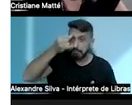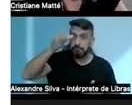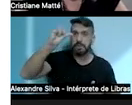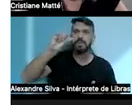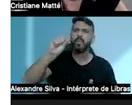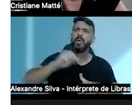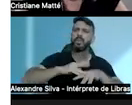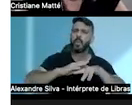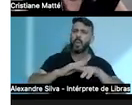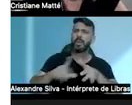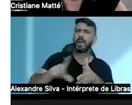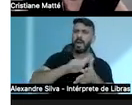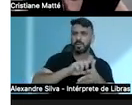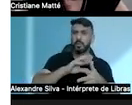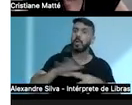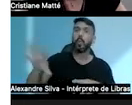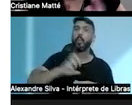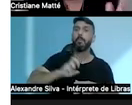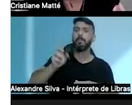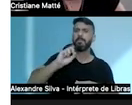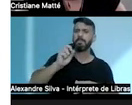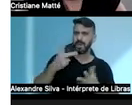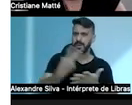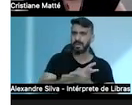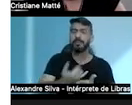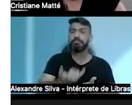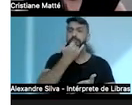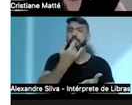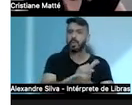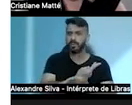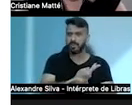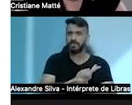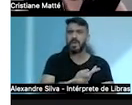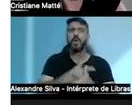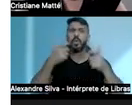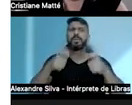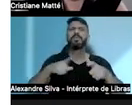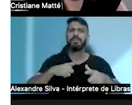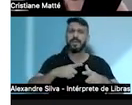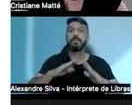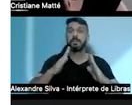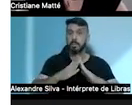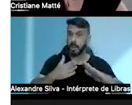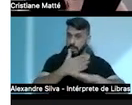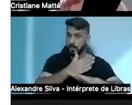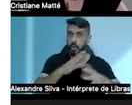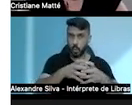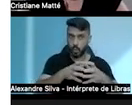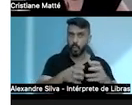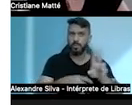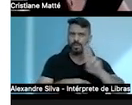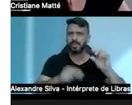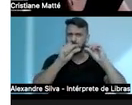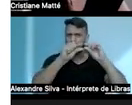de doenças crônicas não transmissíveis, e em nível mundial tem um grupo que chama 1000 Days. Eu convido vocês a conhecerem, né? Coloquei aqui